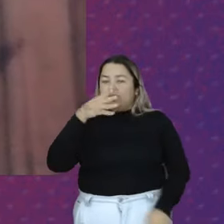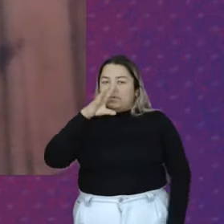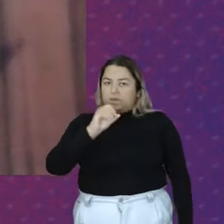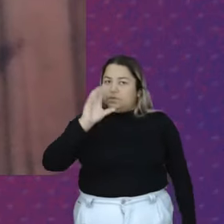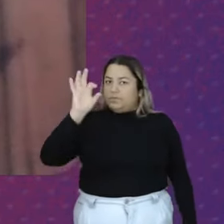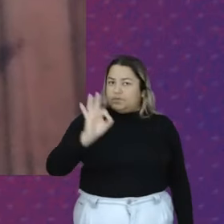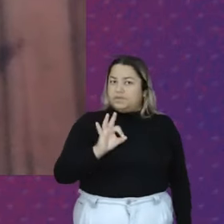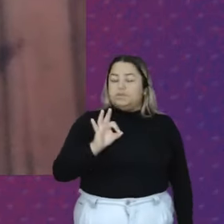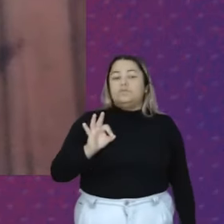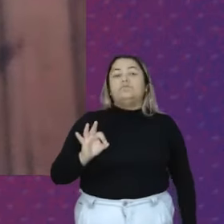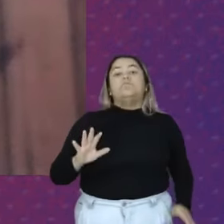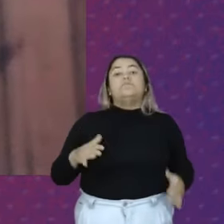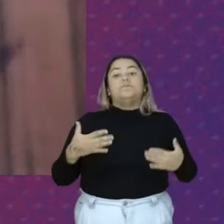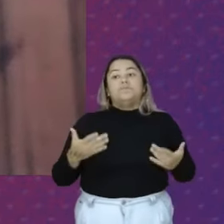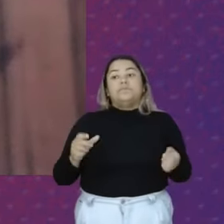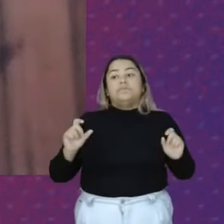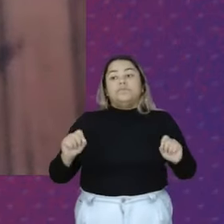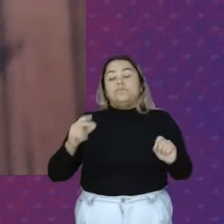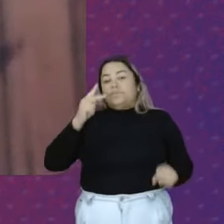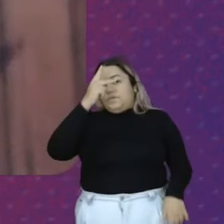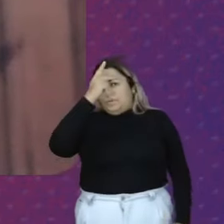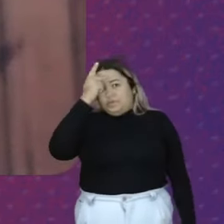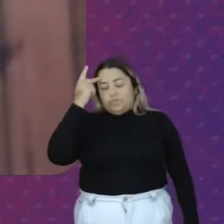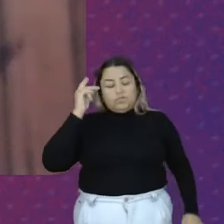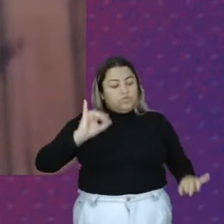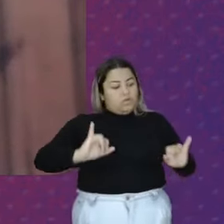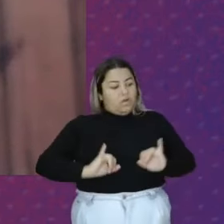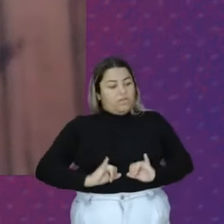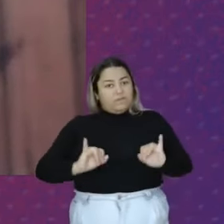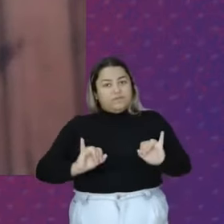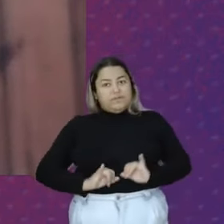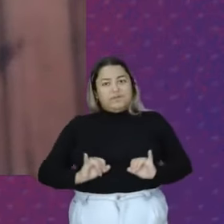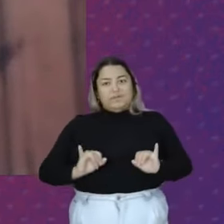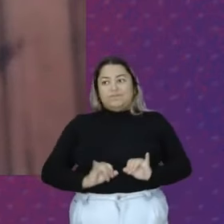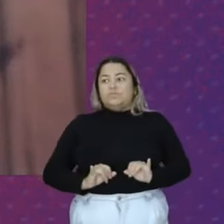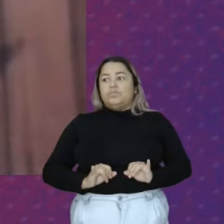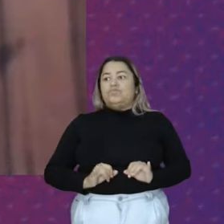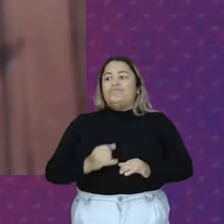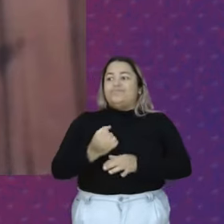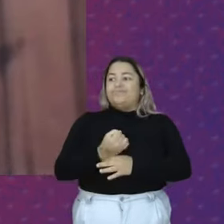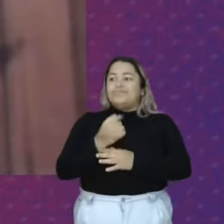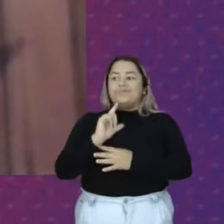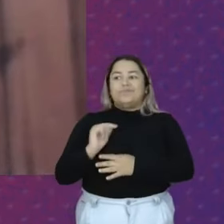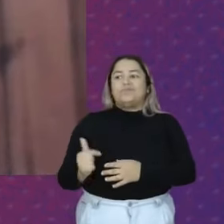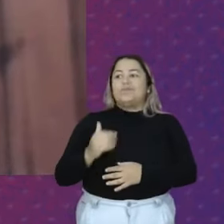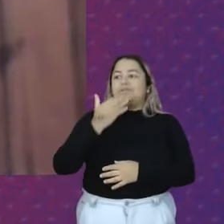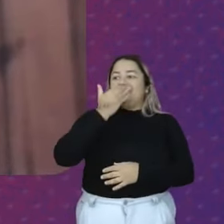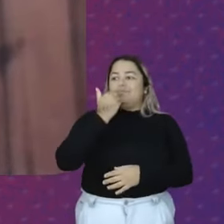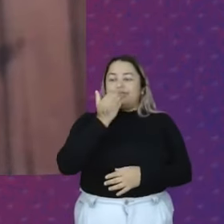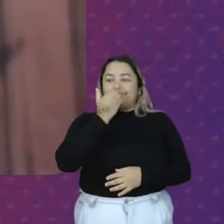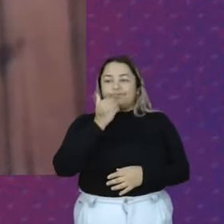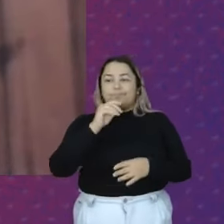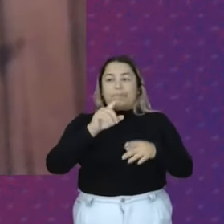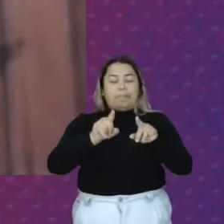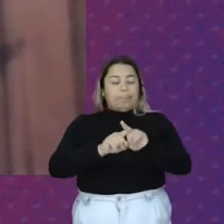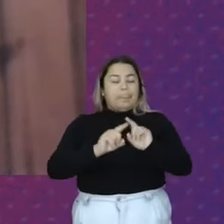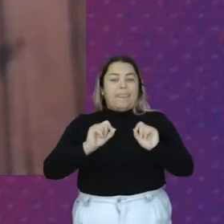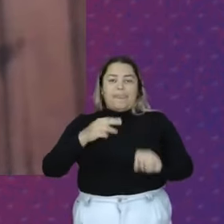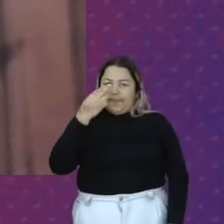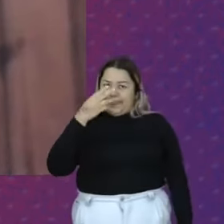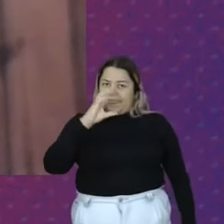40% e as pessoas que sofrem pelo menos um tipo de insegurança alimentar paraas pessoas sem deficiência os números estão em